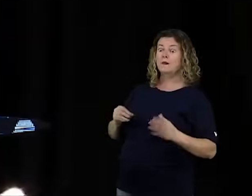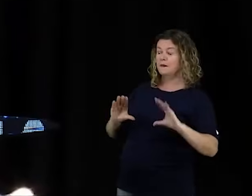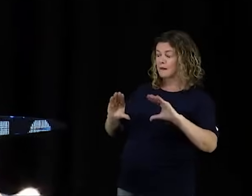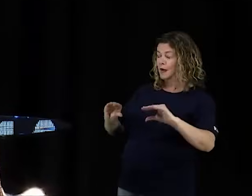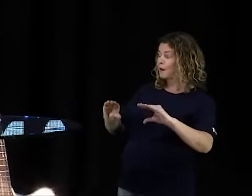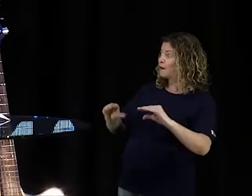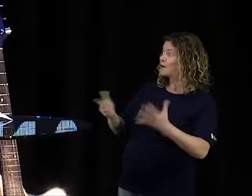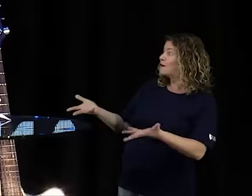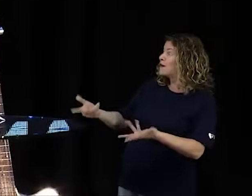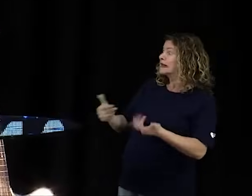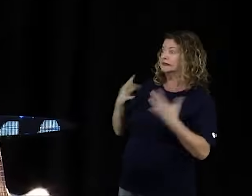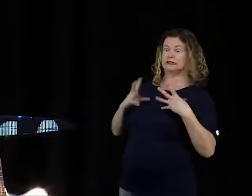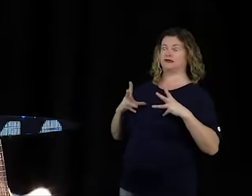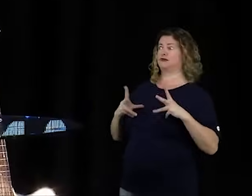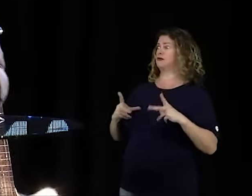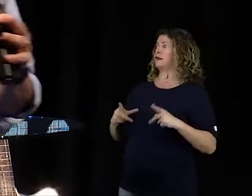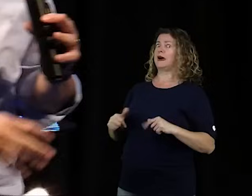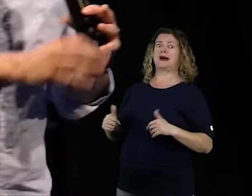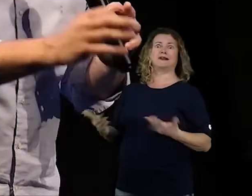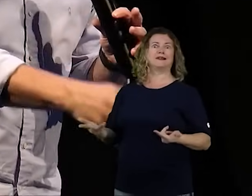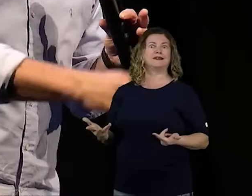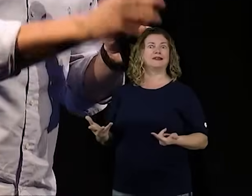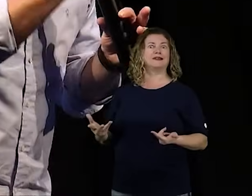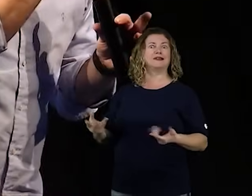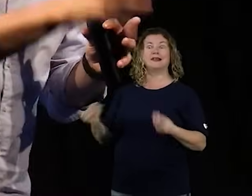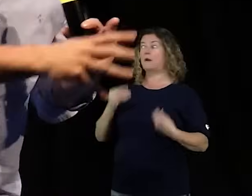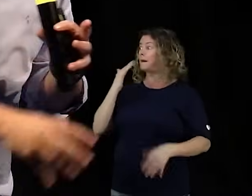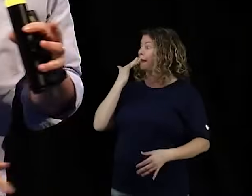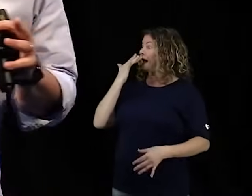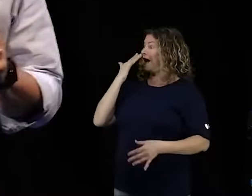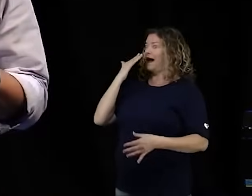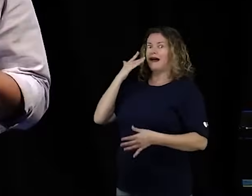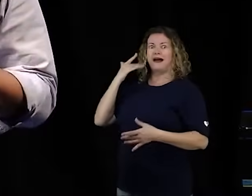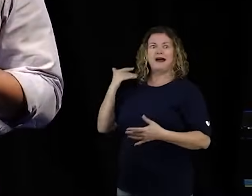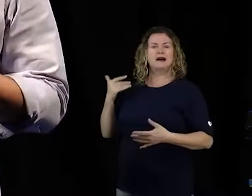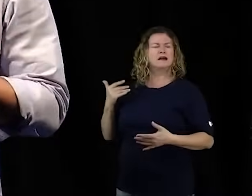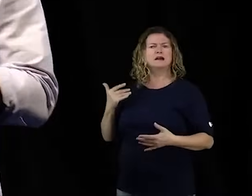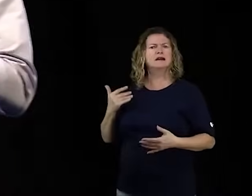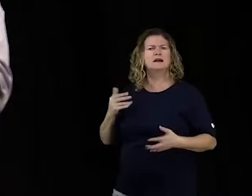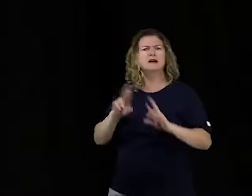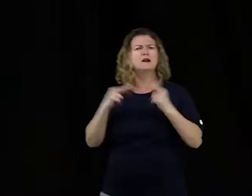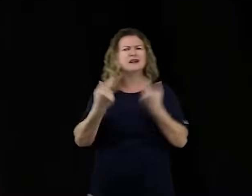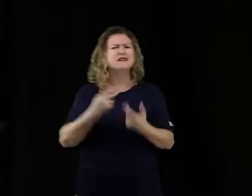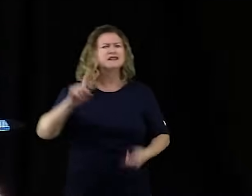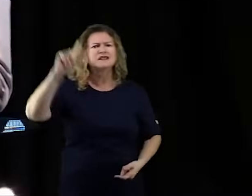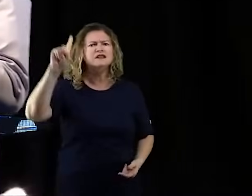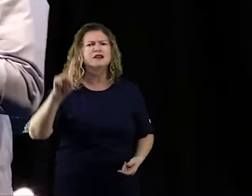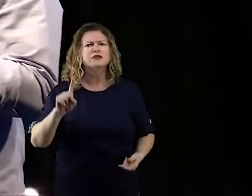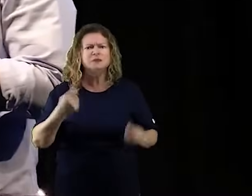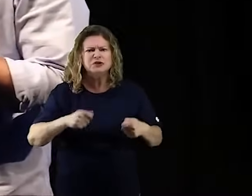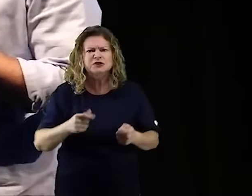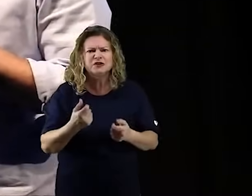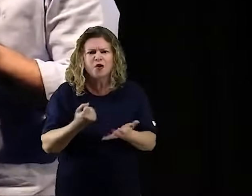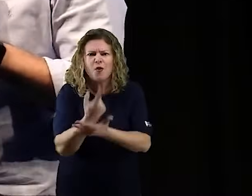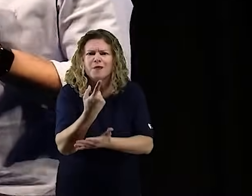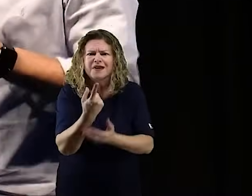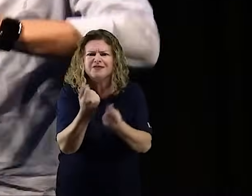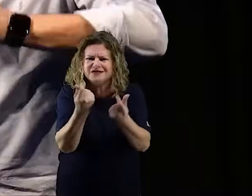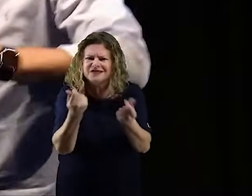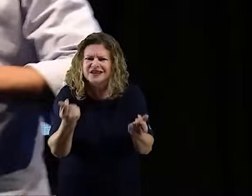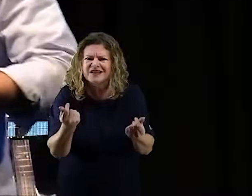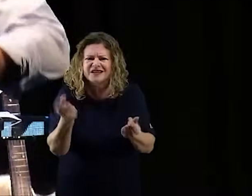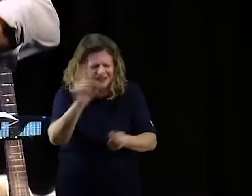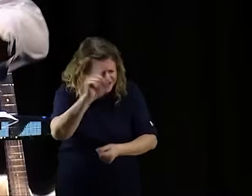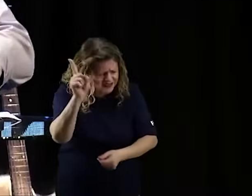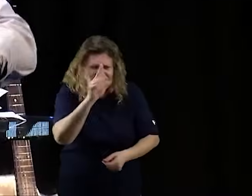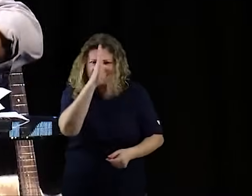fé gente e o reino de Deus você não alcança por dinheiro você alcança de graça aquele que tem sede vem e